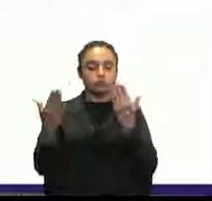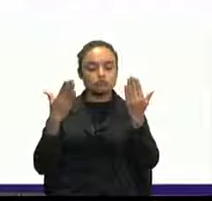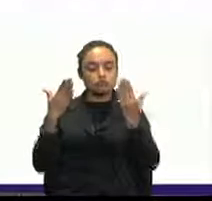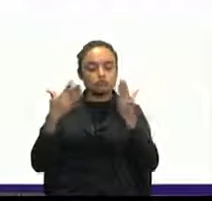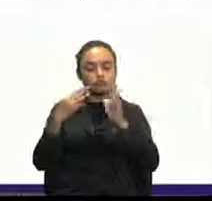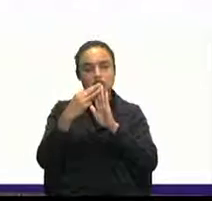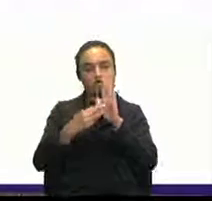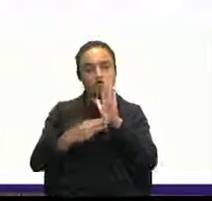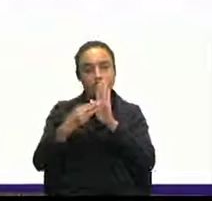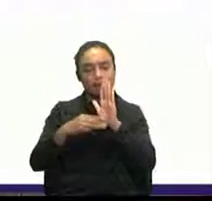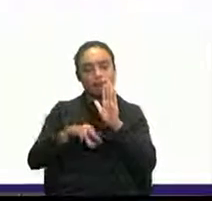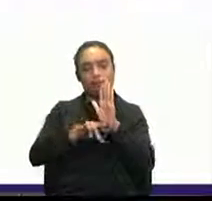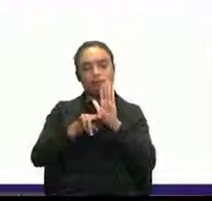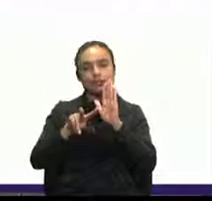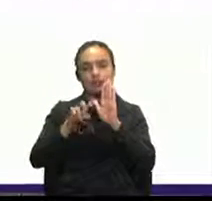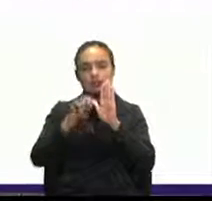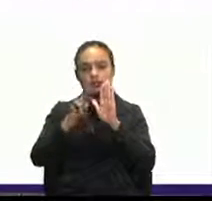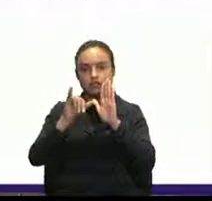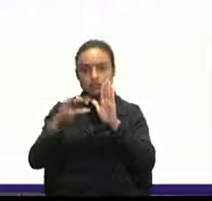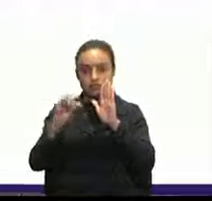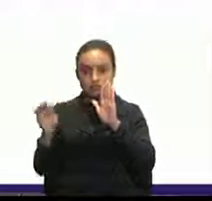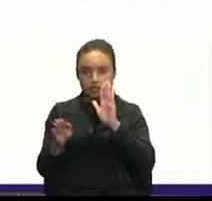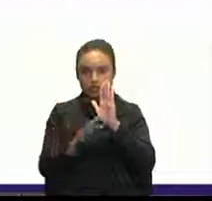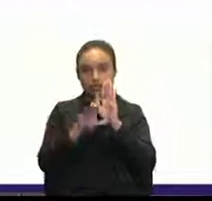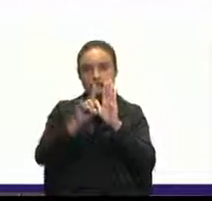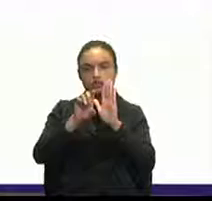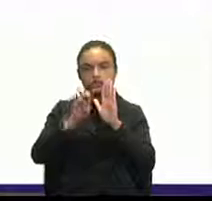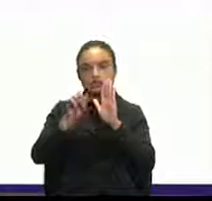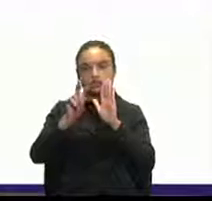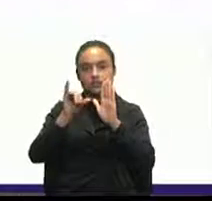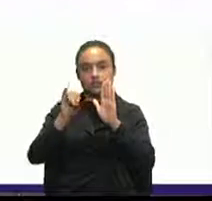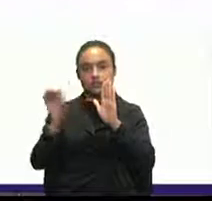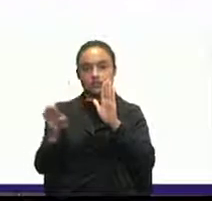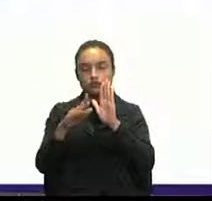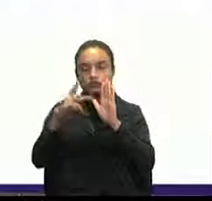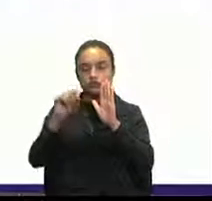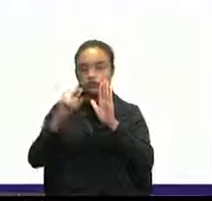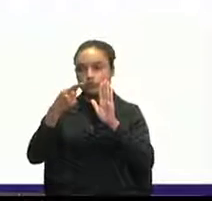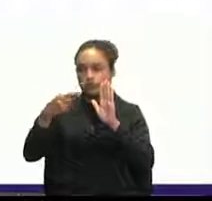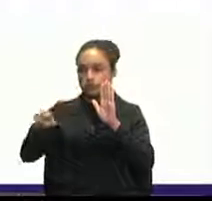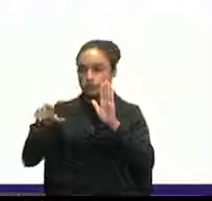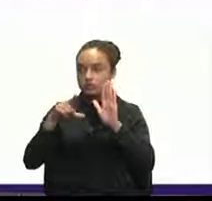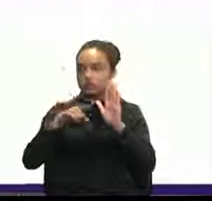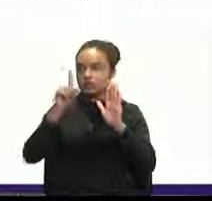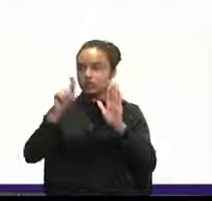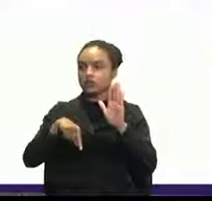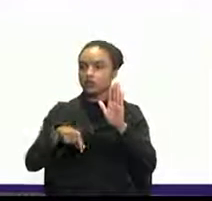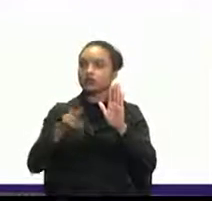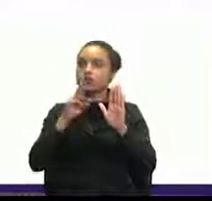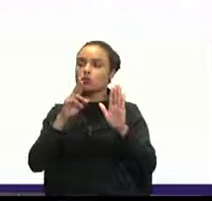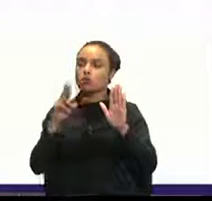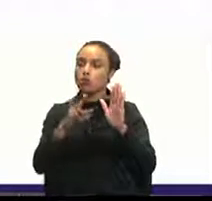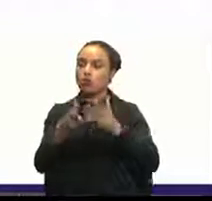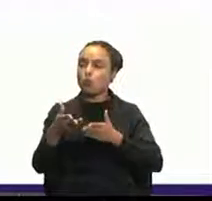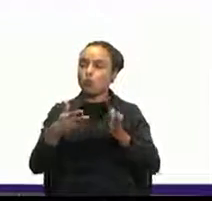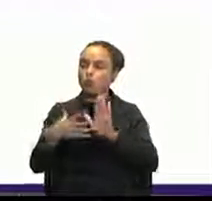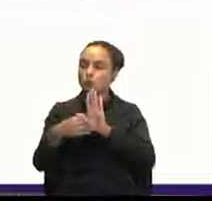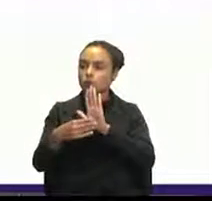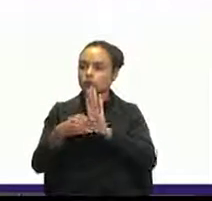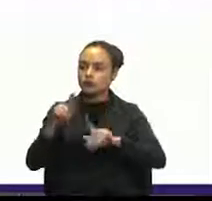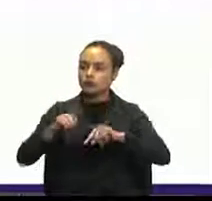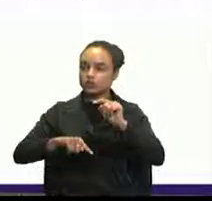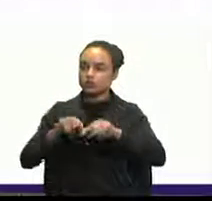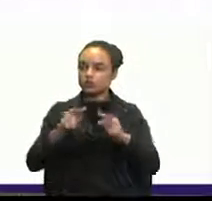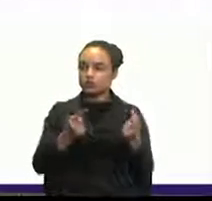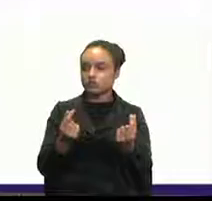variância mesmo padrão enfim esse modelo vai determinar que o retorno esperado de uma carteira seja identificado como a média ponderada das taxas de retorno